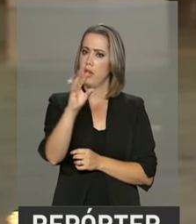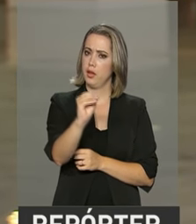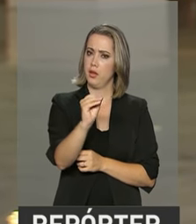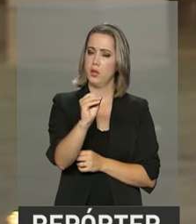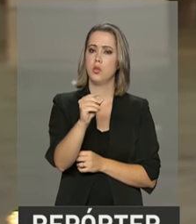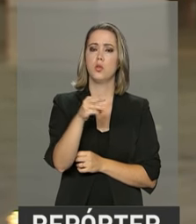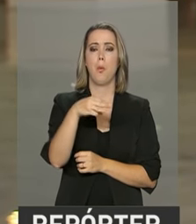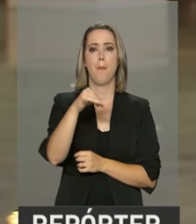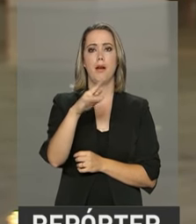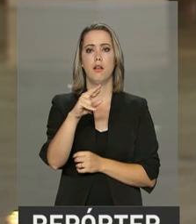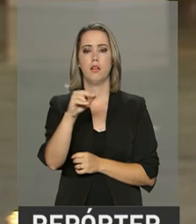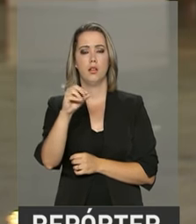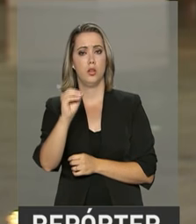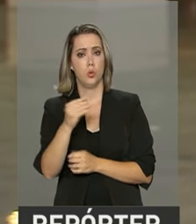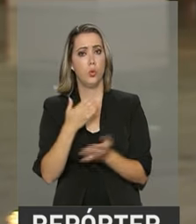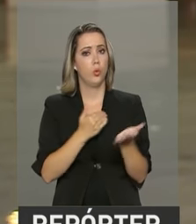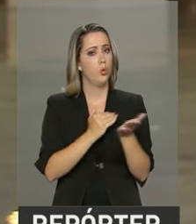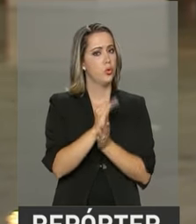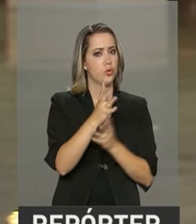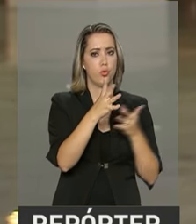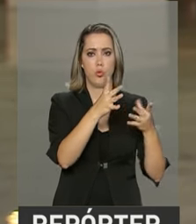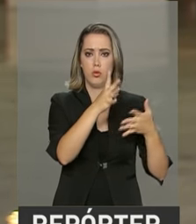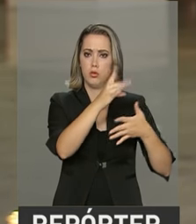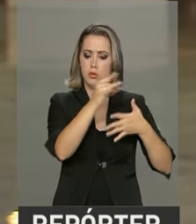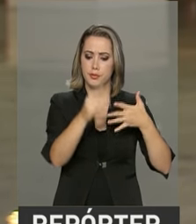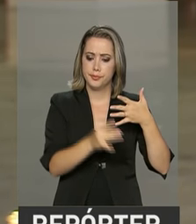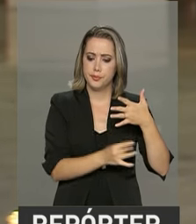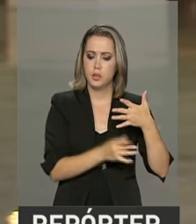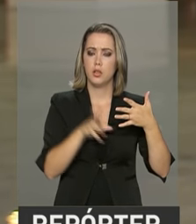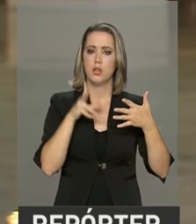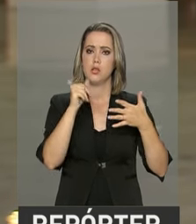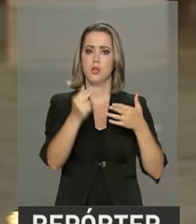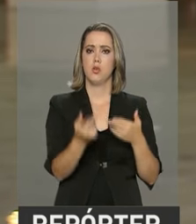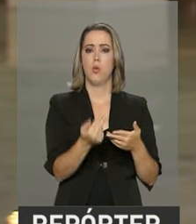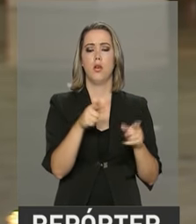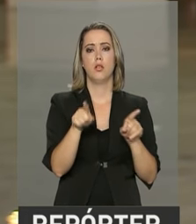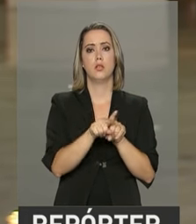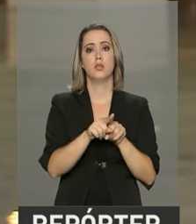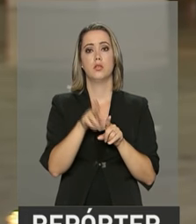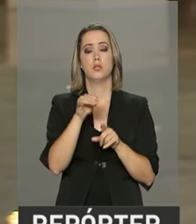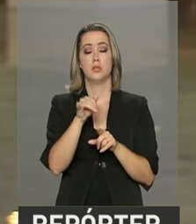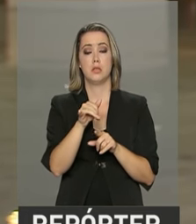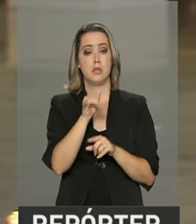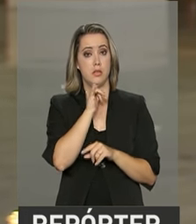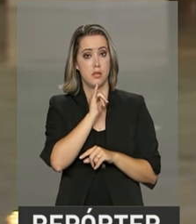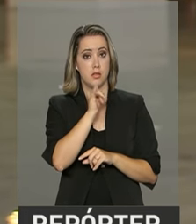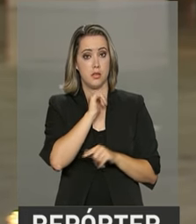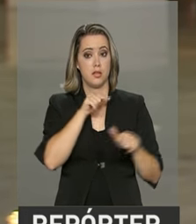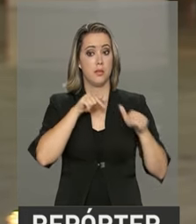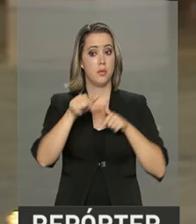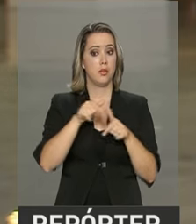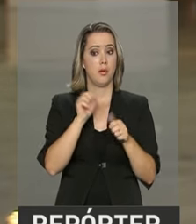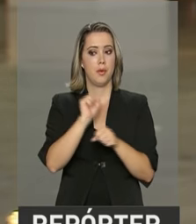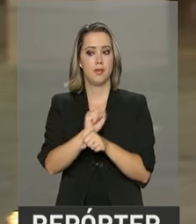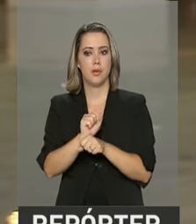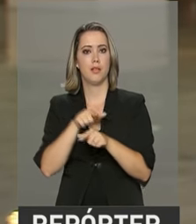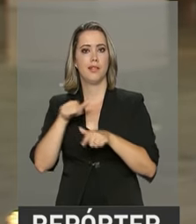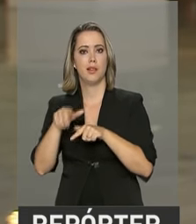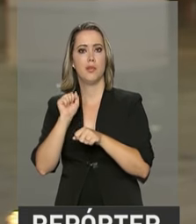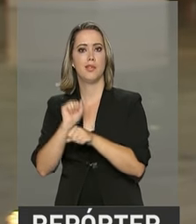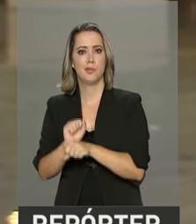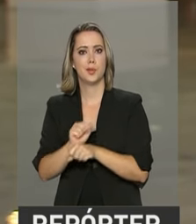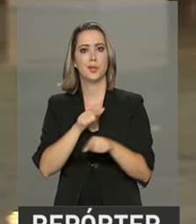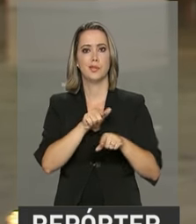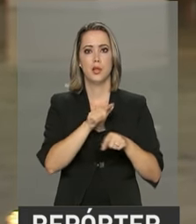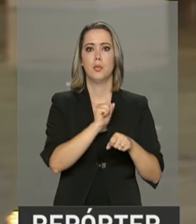do substitutivo anterior, como a regulamentação do chamado trabalho intermitente, modalidade que